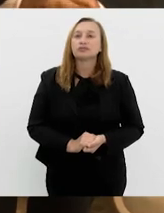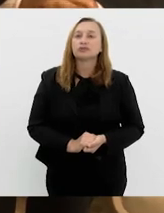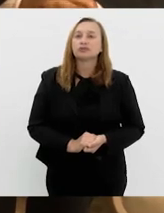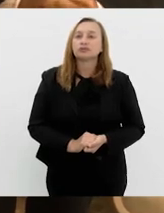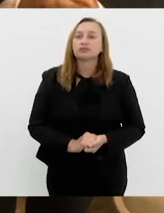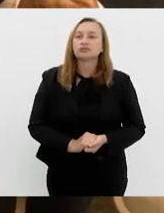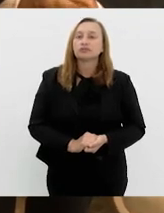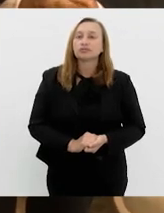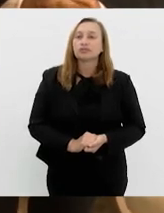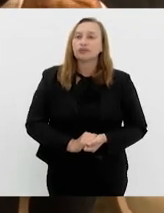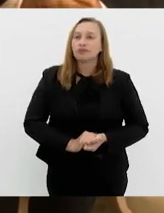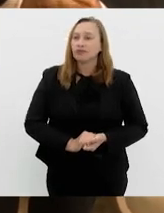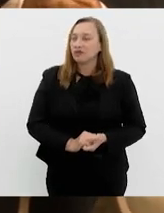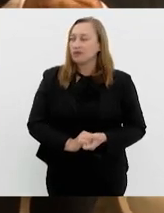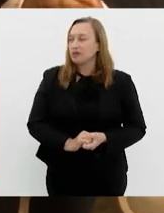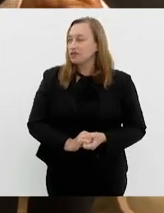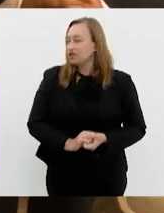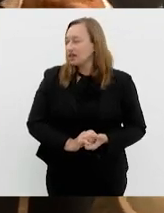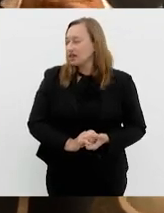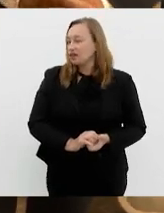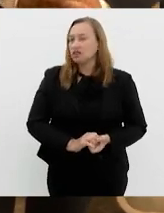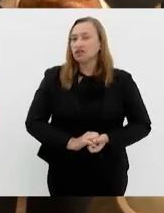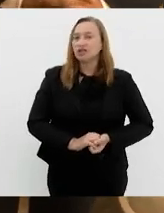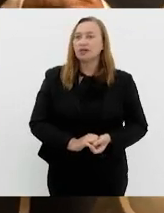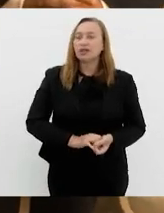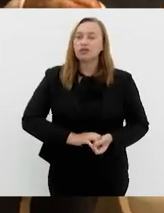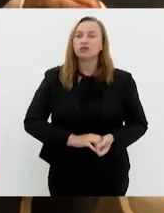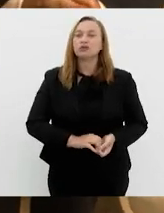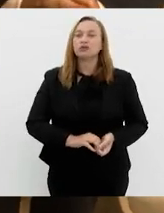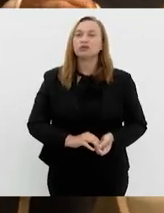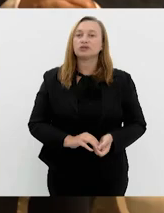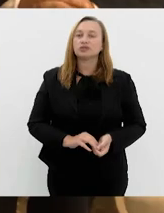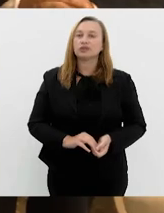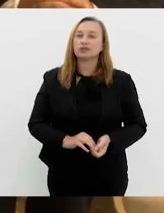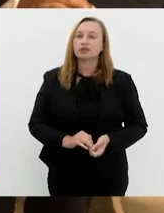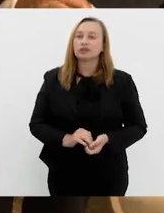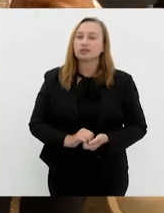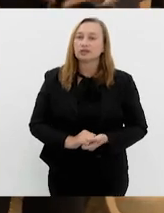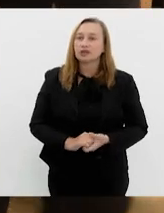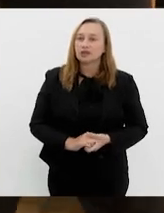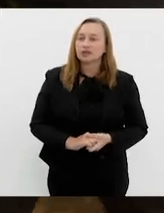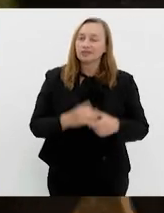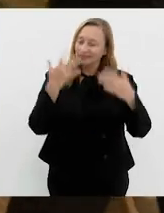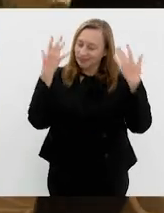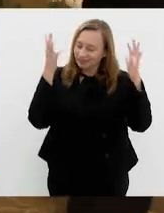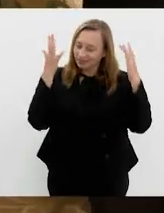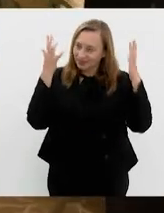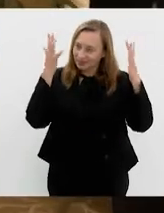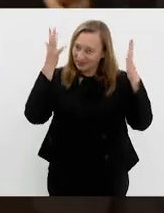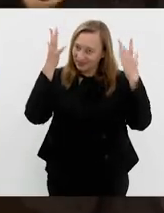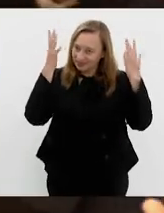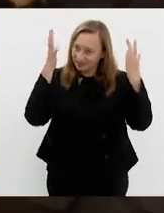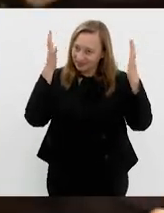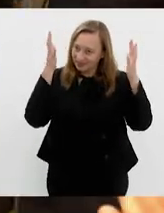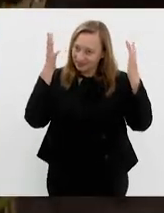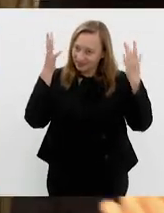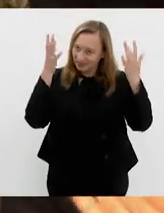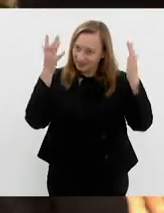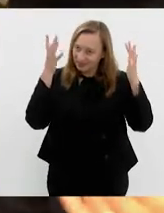então não tem ção não né não não tem não não tem não Uma salva de palmas por favor